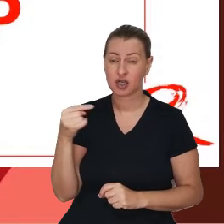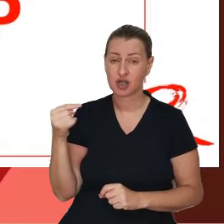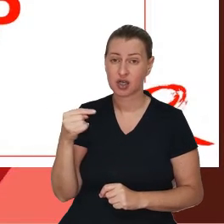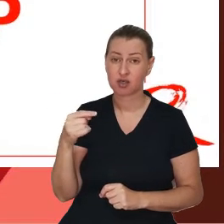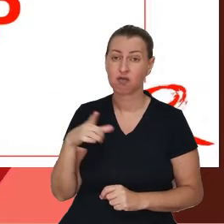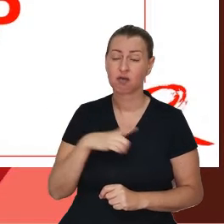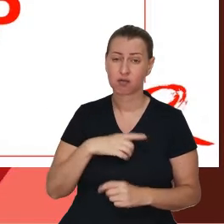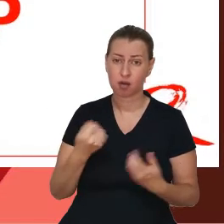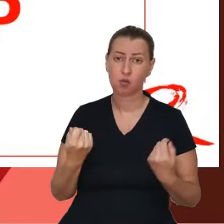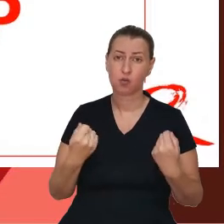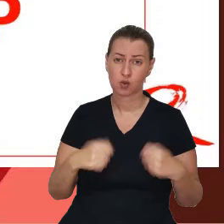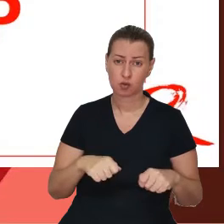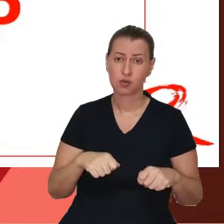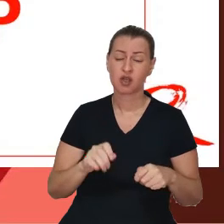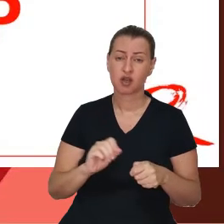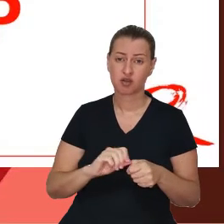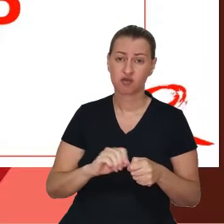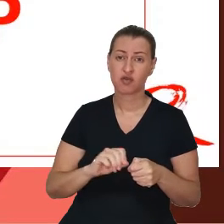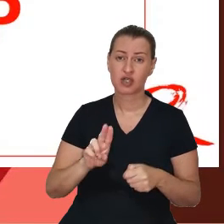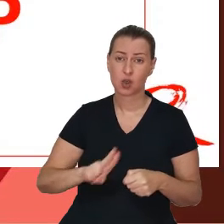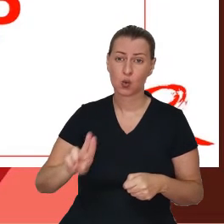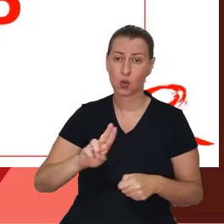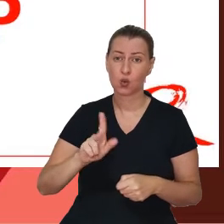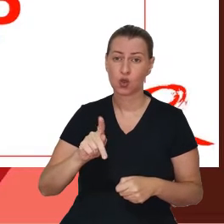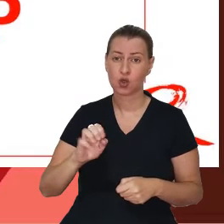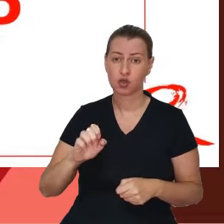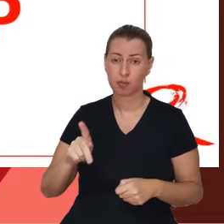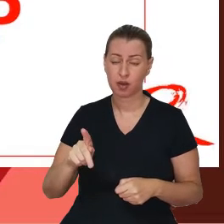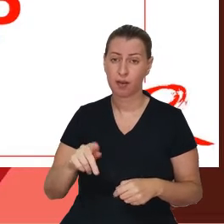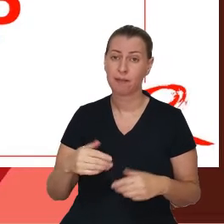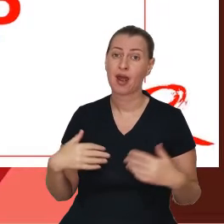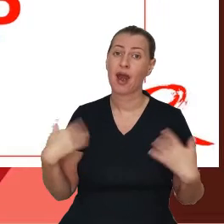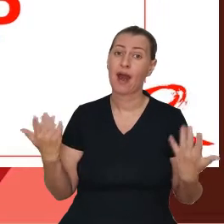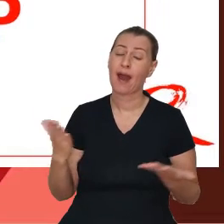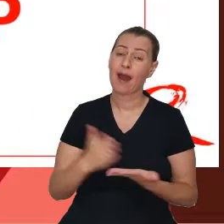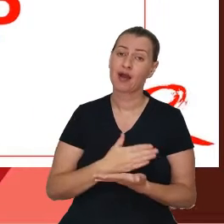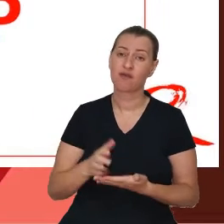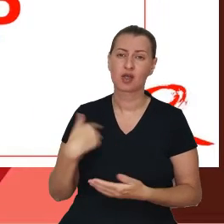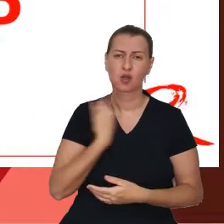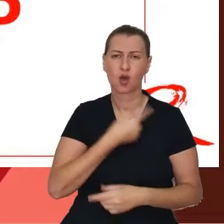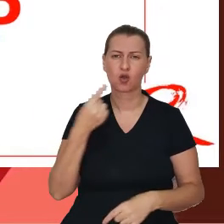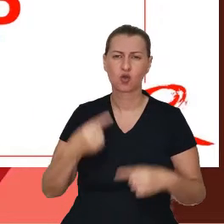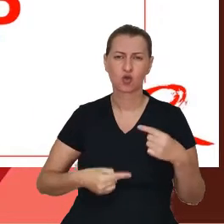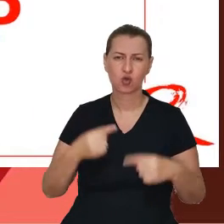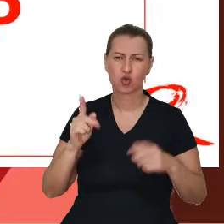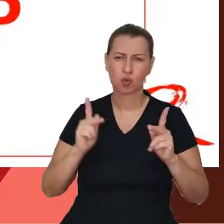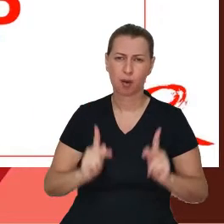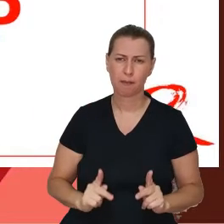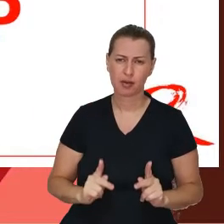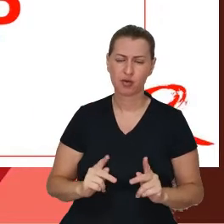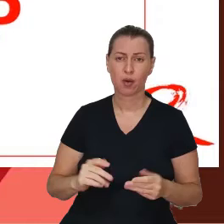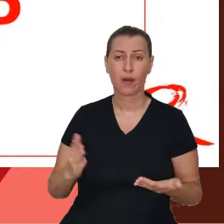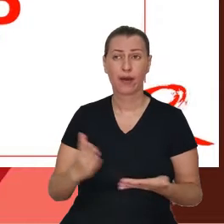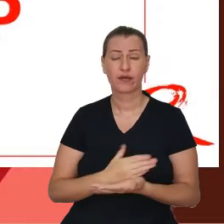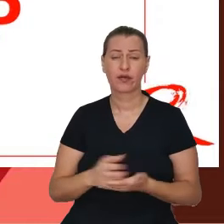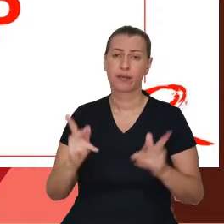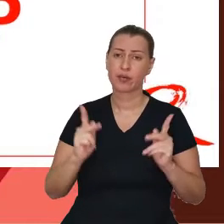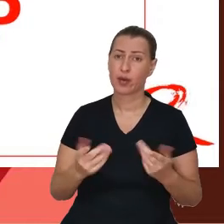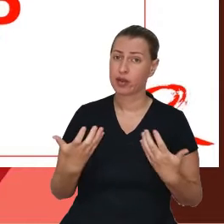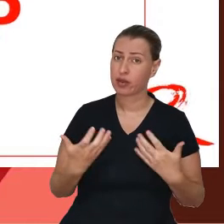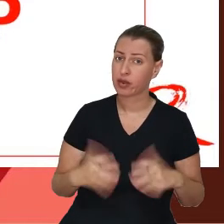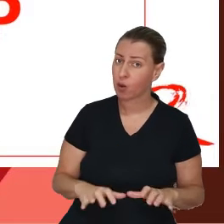PEP. É claro que muitas vezes a gente discute isso com o paciente, às vezes o paciente não quer, então